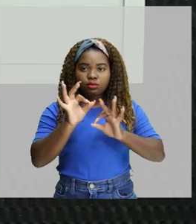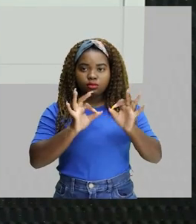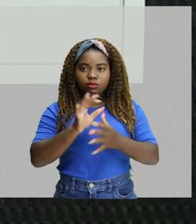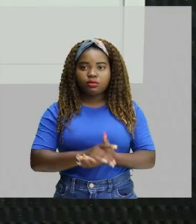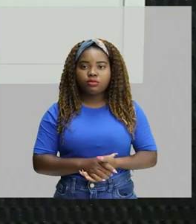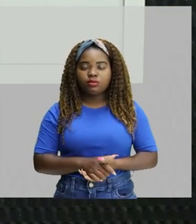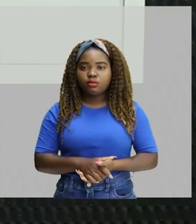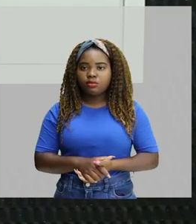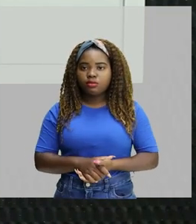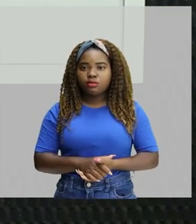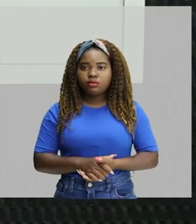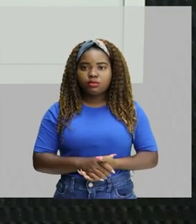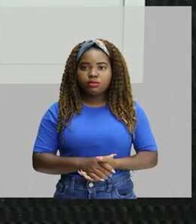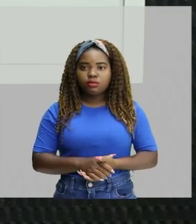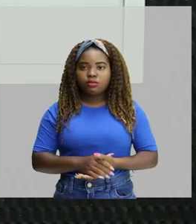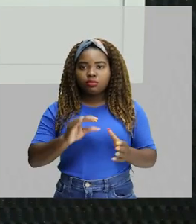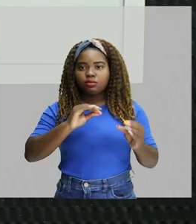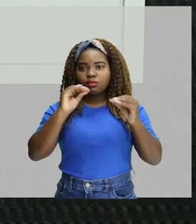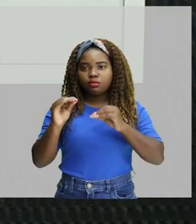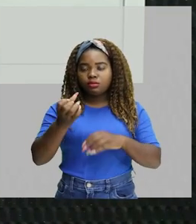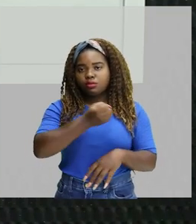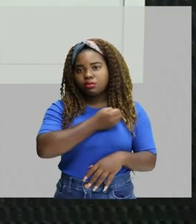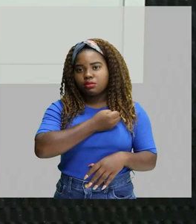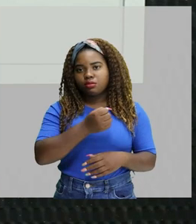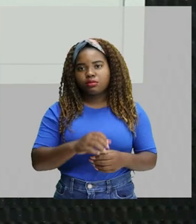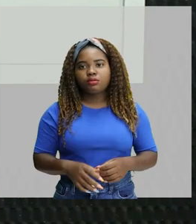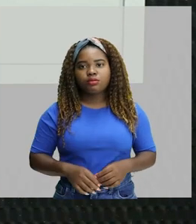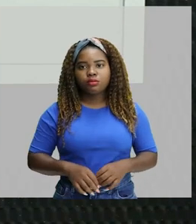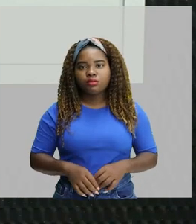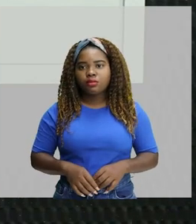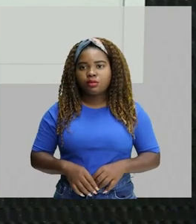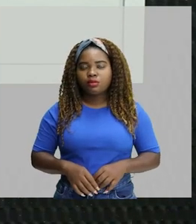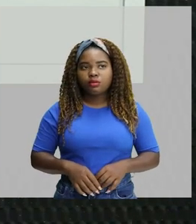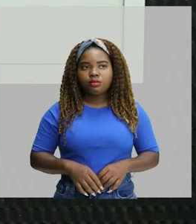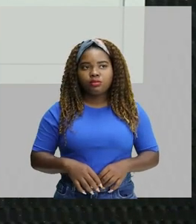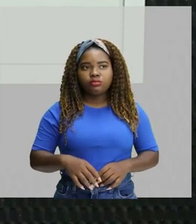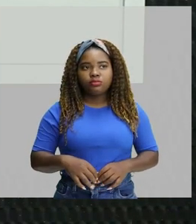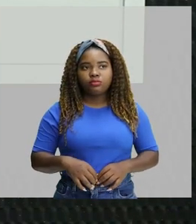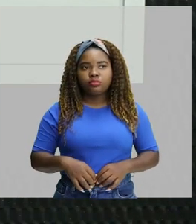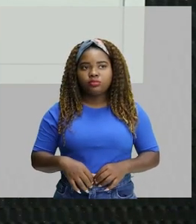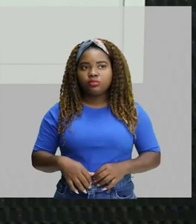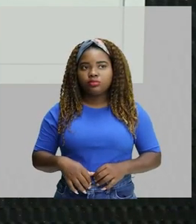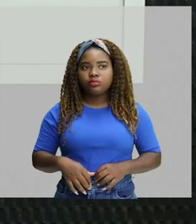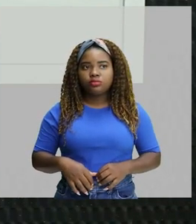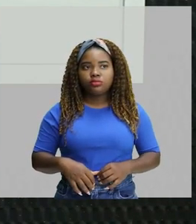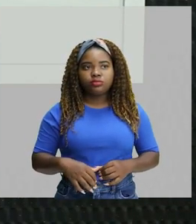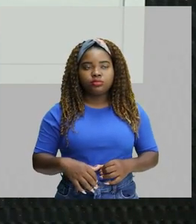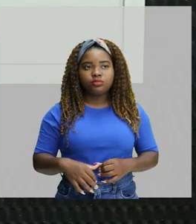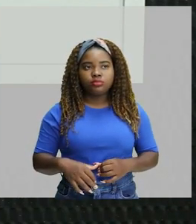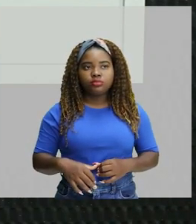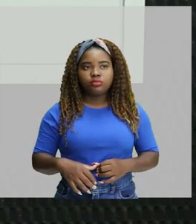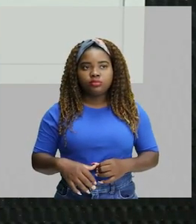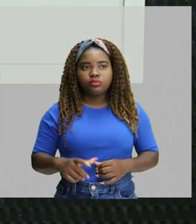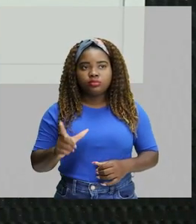marar aqui a divisão x qu - 3x + k